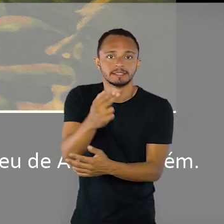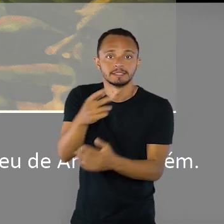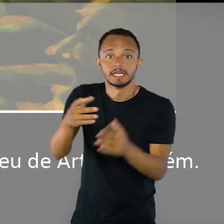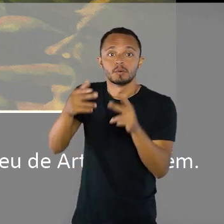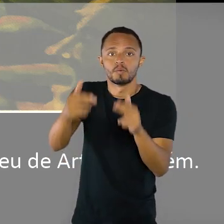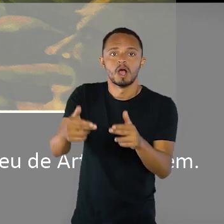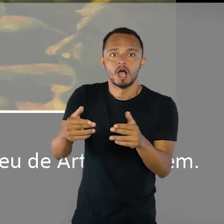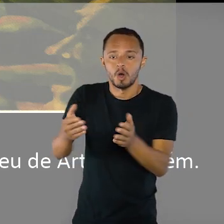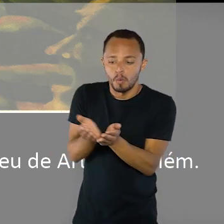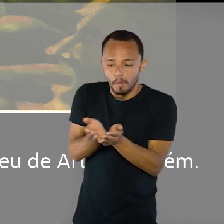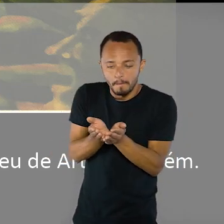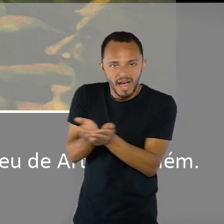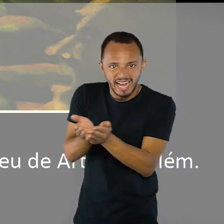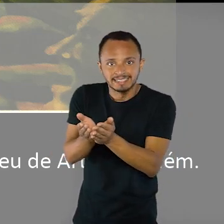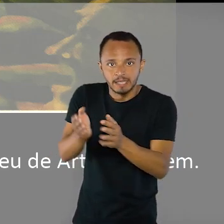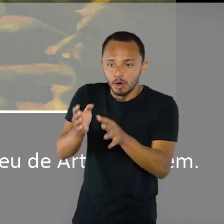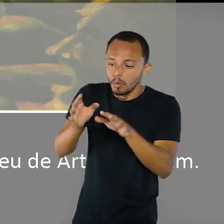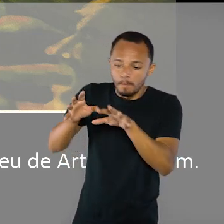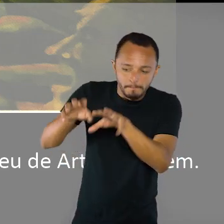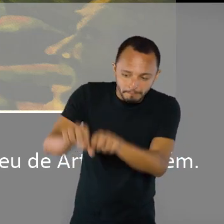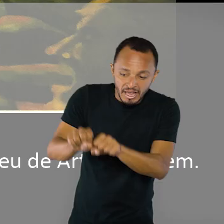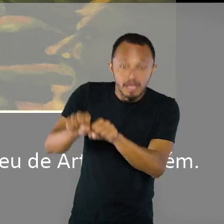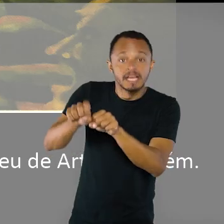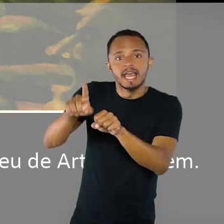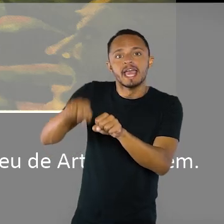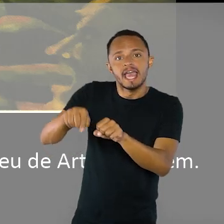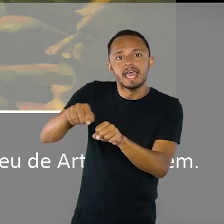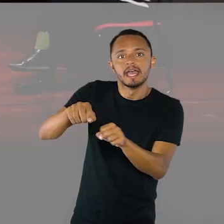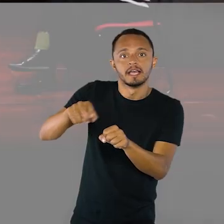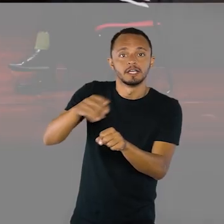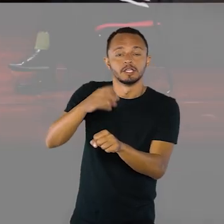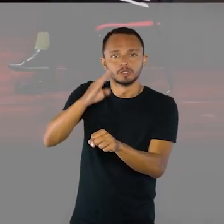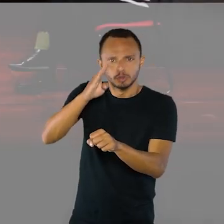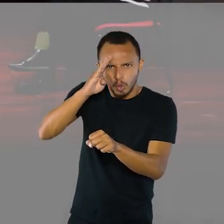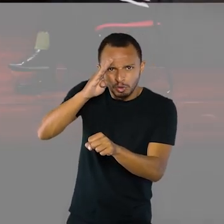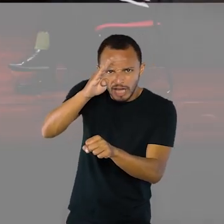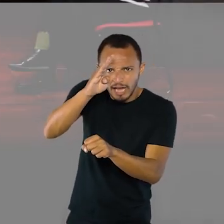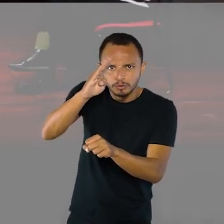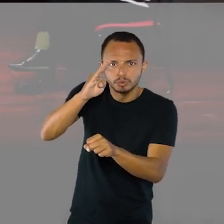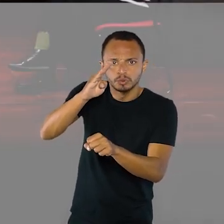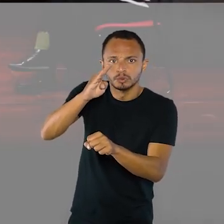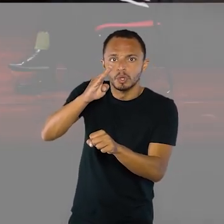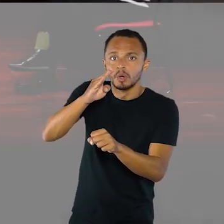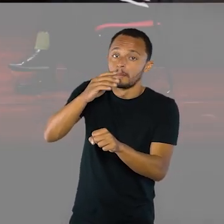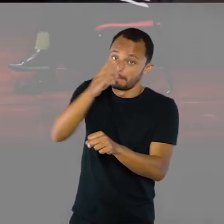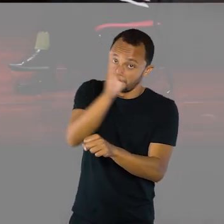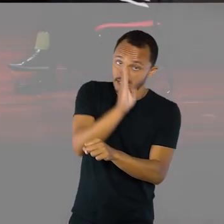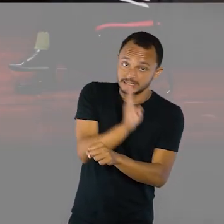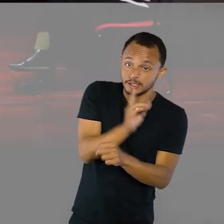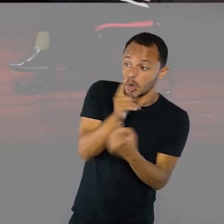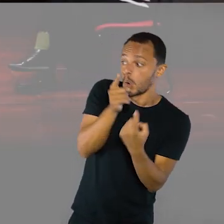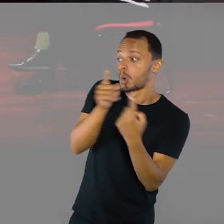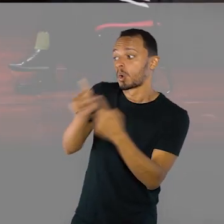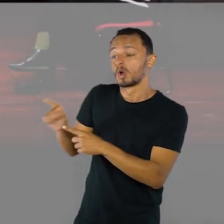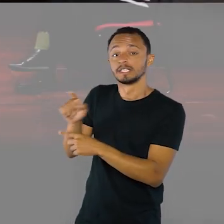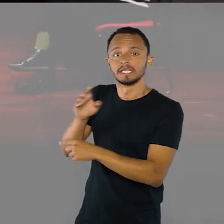e que prenderam soldados brasileiros revoltosos que lutavam contra soldados portugueses em Belém do Pará,